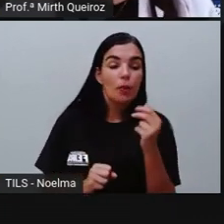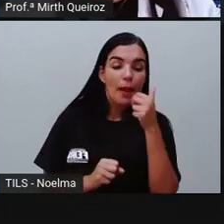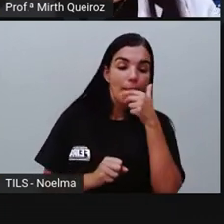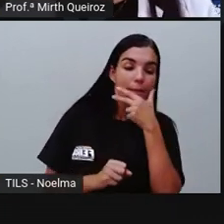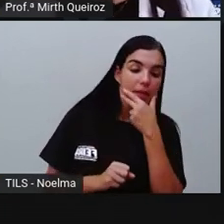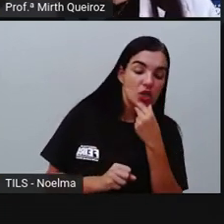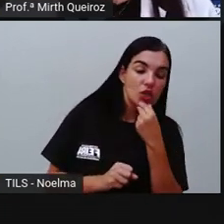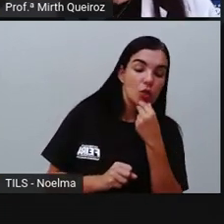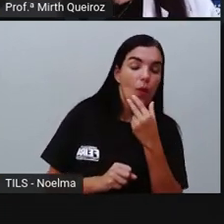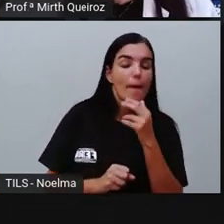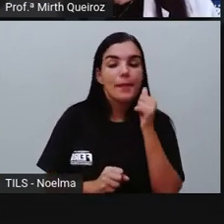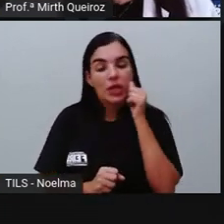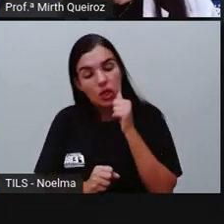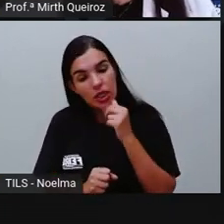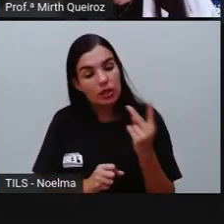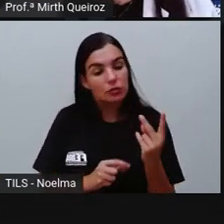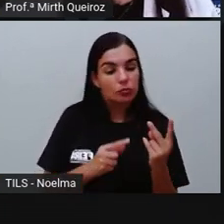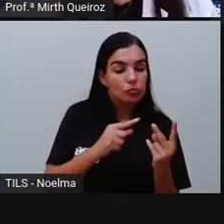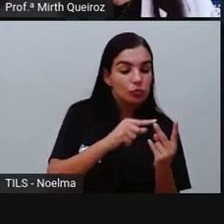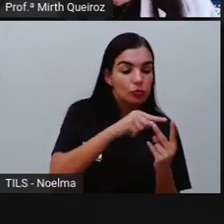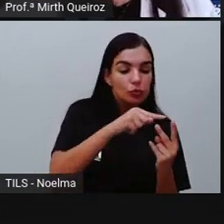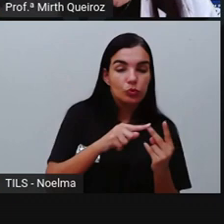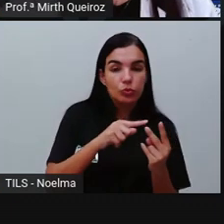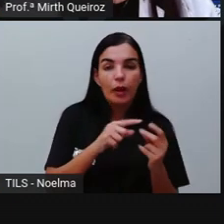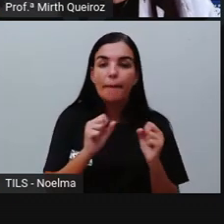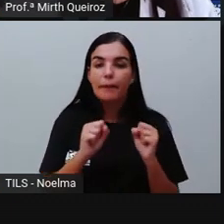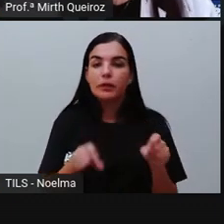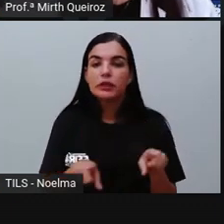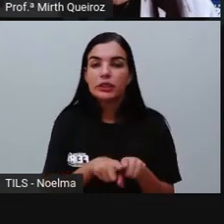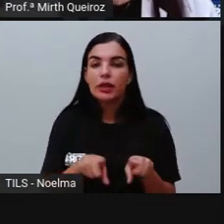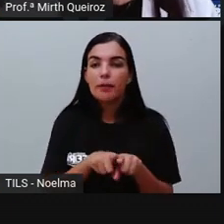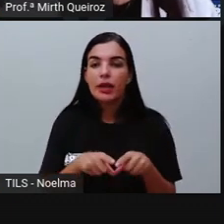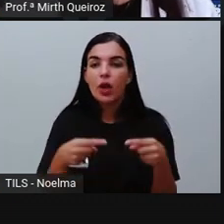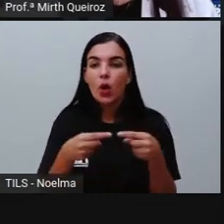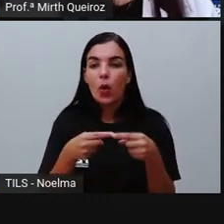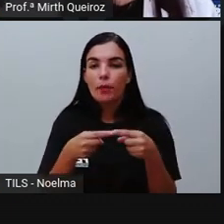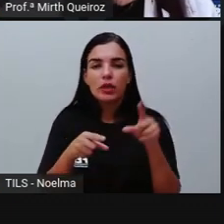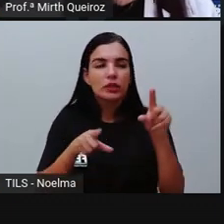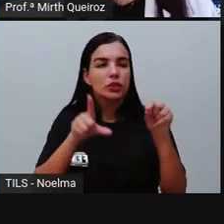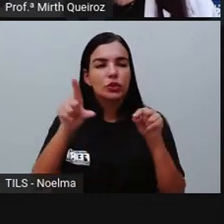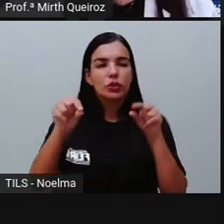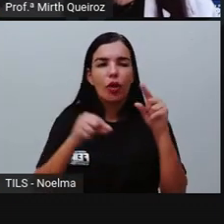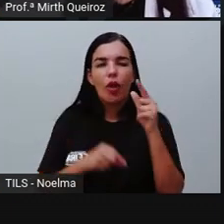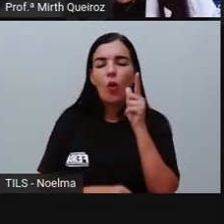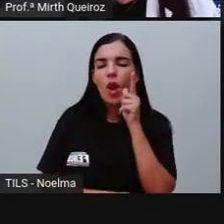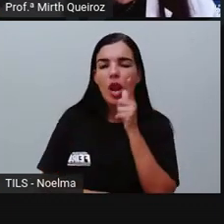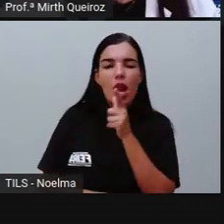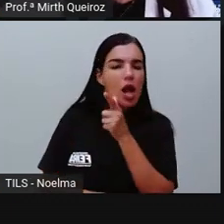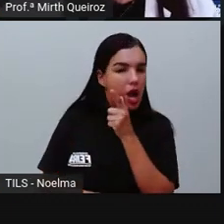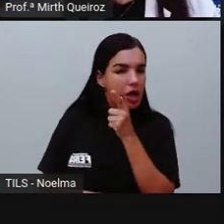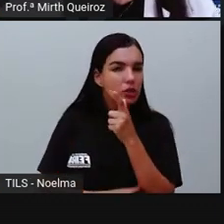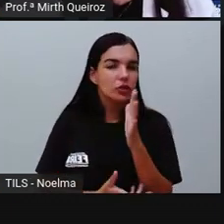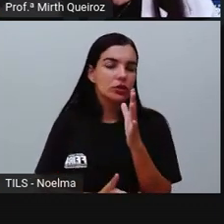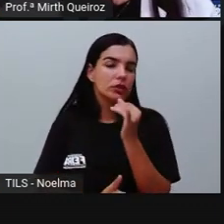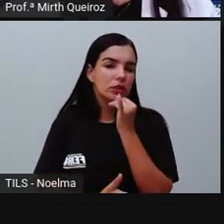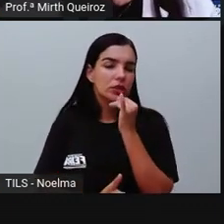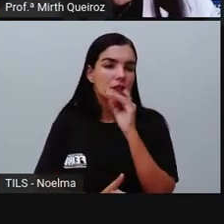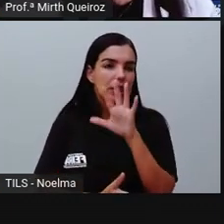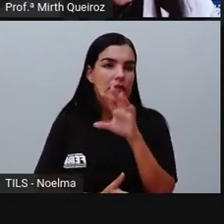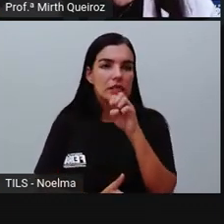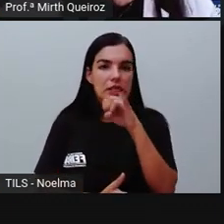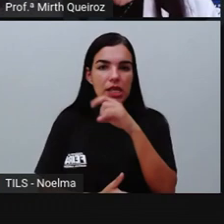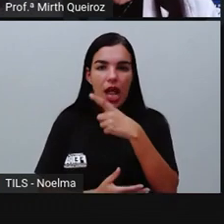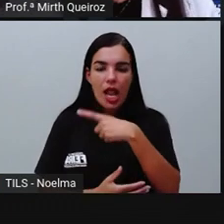né? A gente também pode fazer combinações na escolha do lanche, por exemplo, né? Quando vocês vão levar um lanche